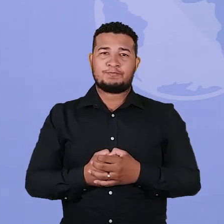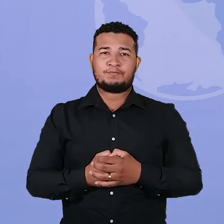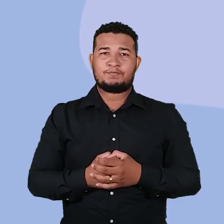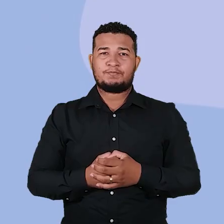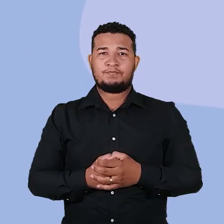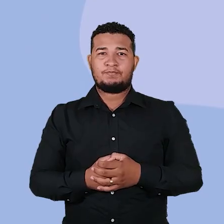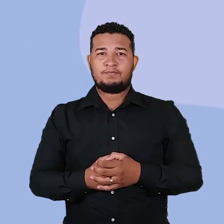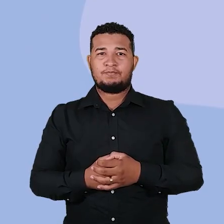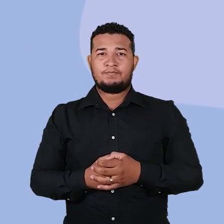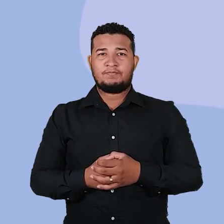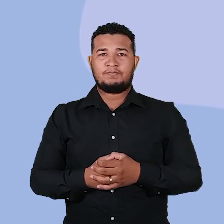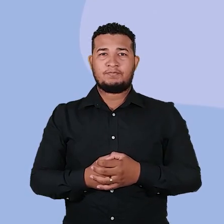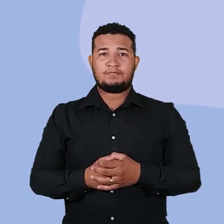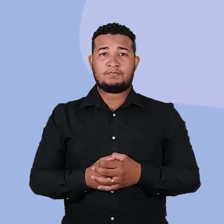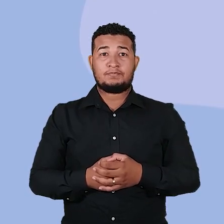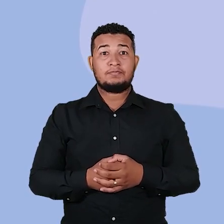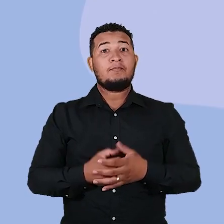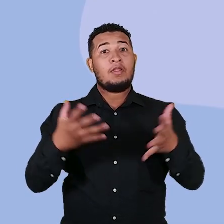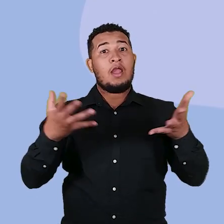divisor